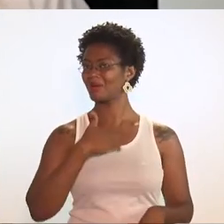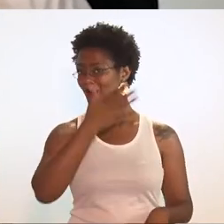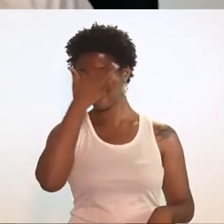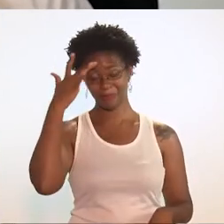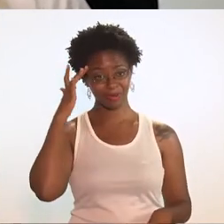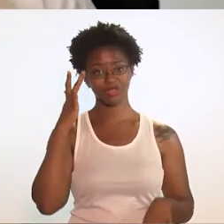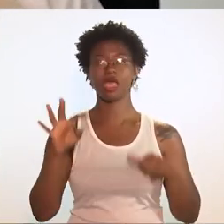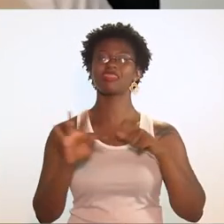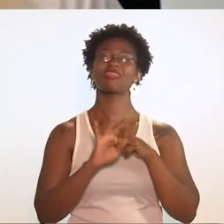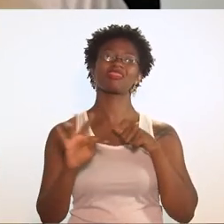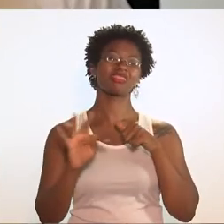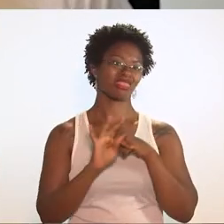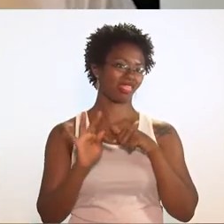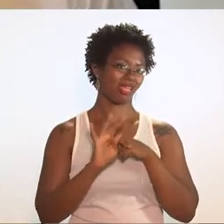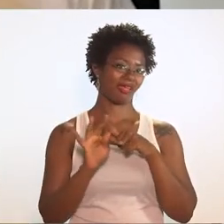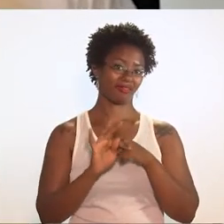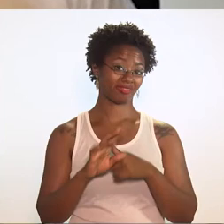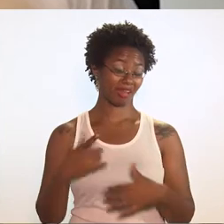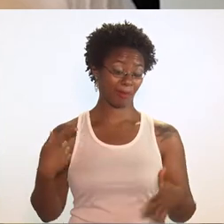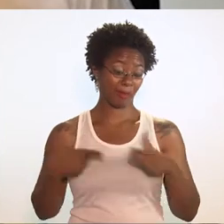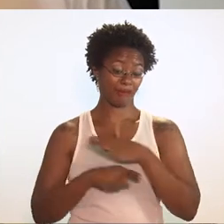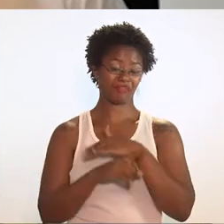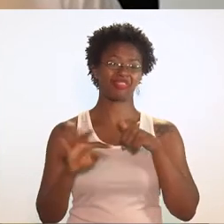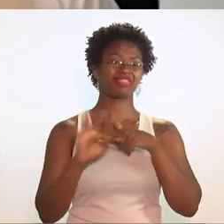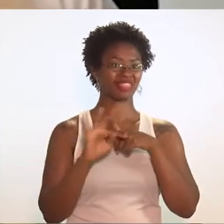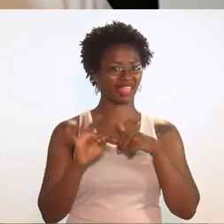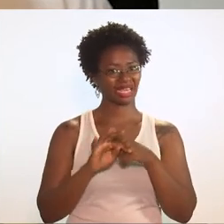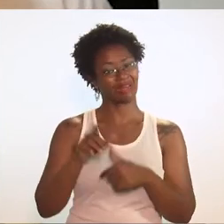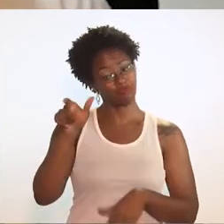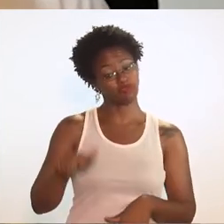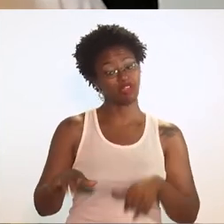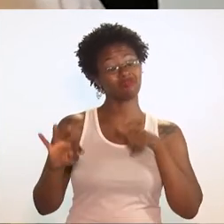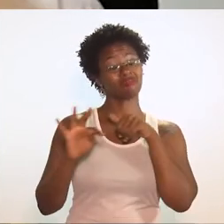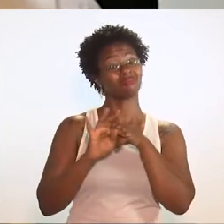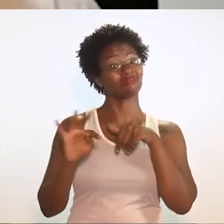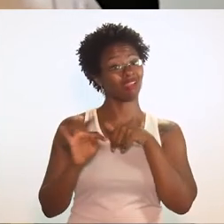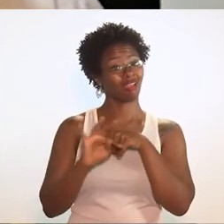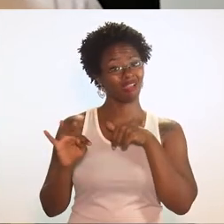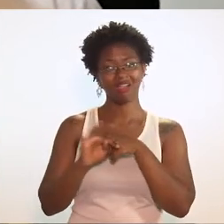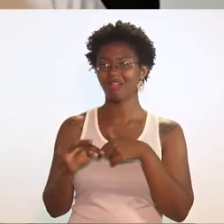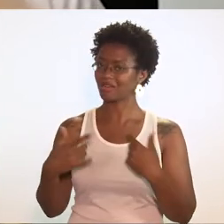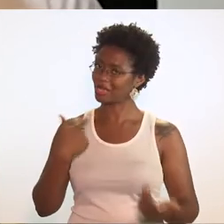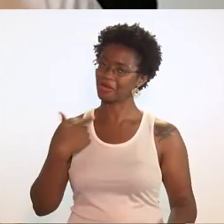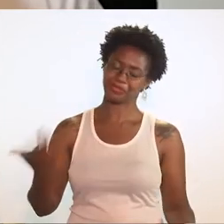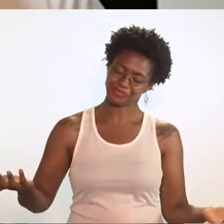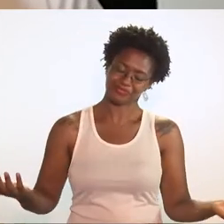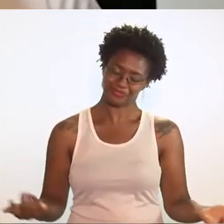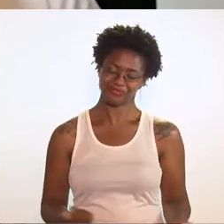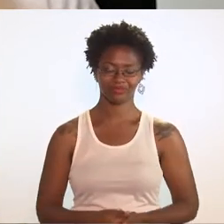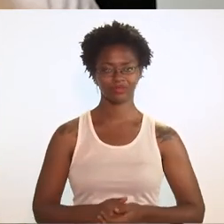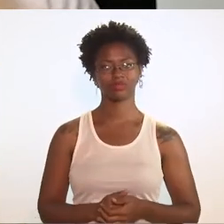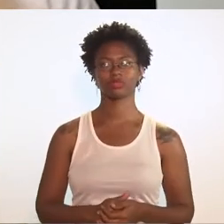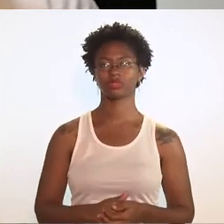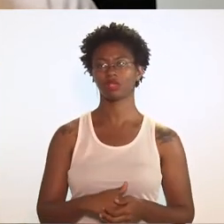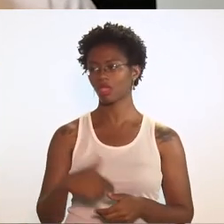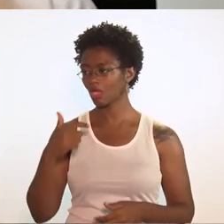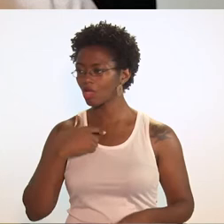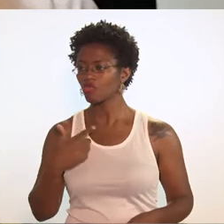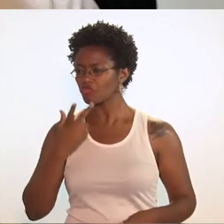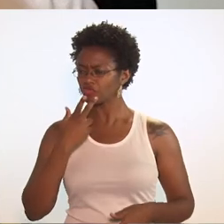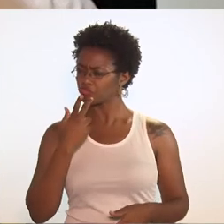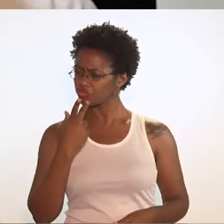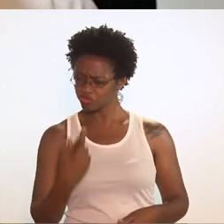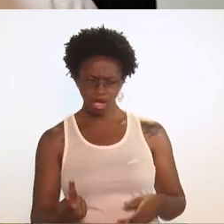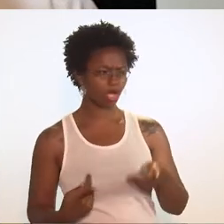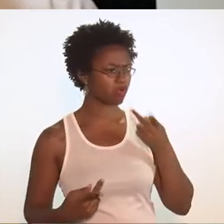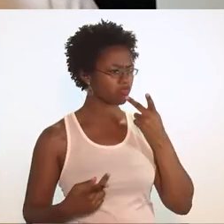eu acho que eu sou uma pessoa extremamente técnica, sabe? Quando você é técnica, sou extremamente